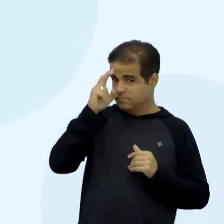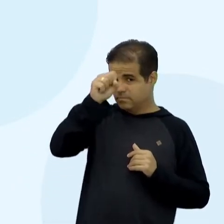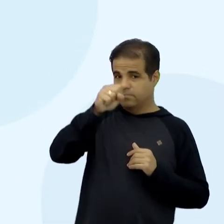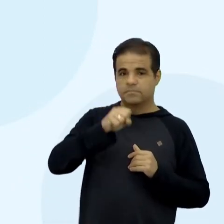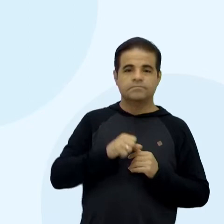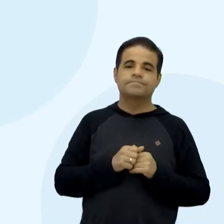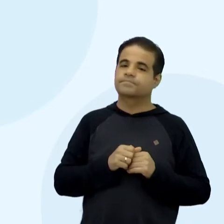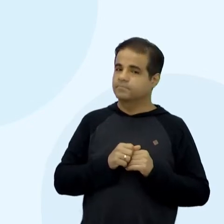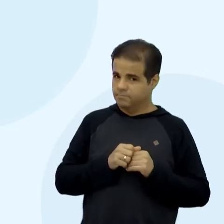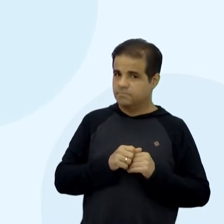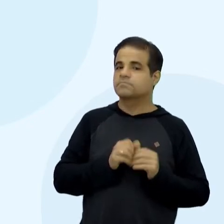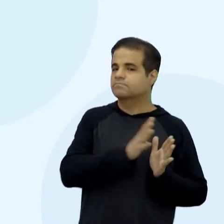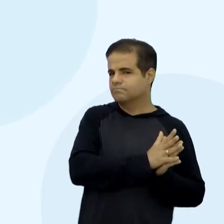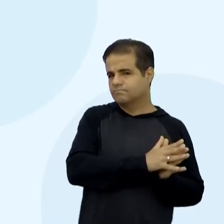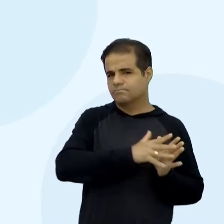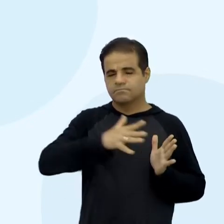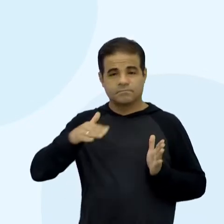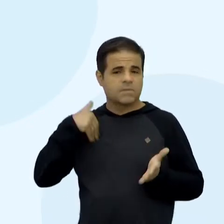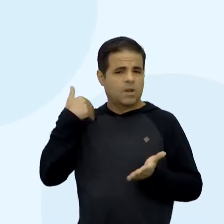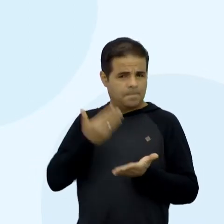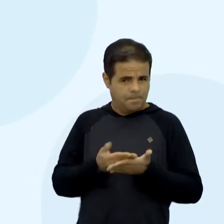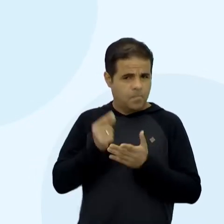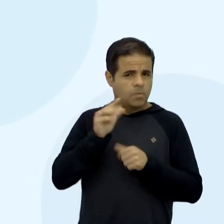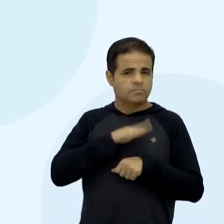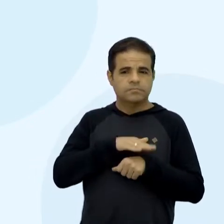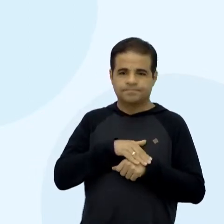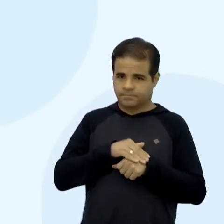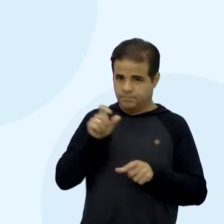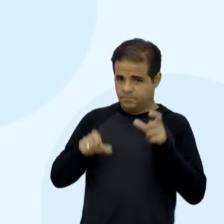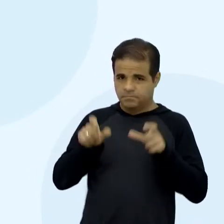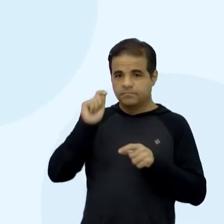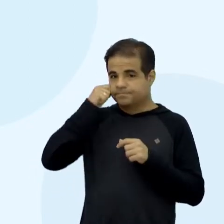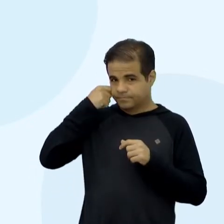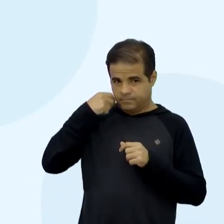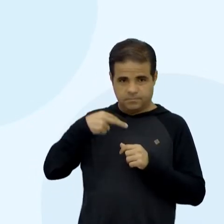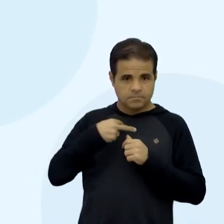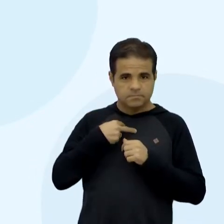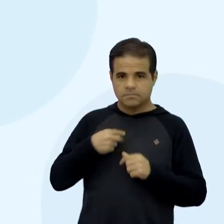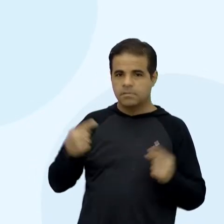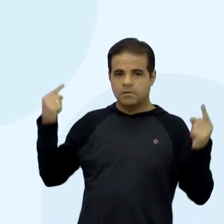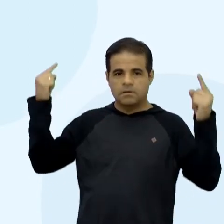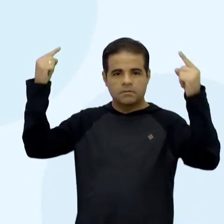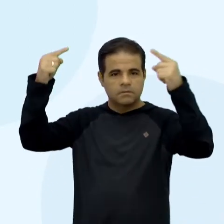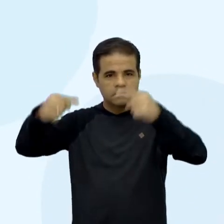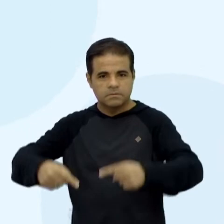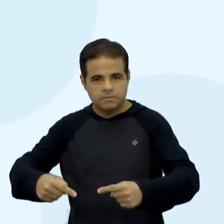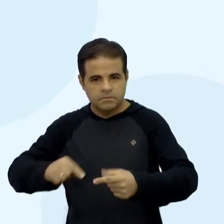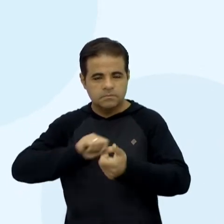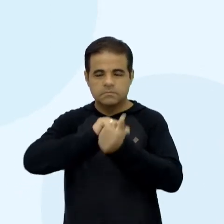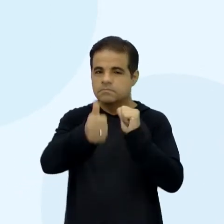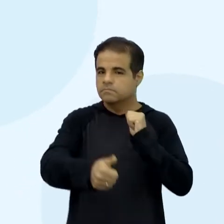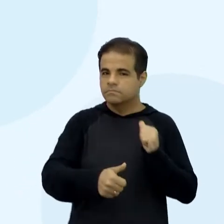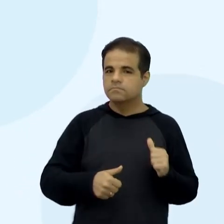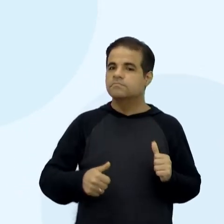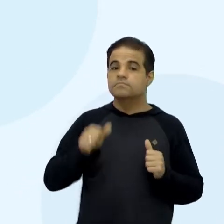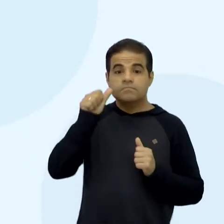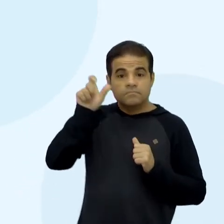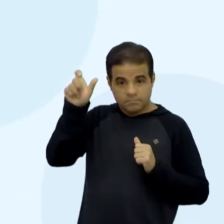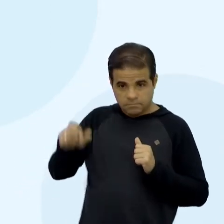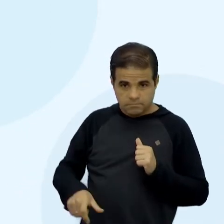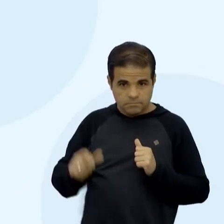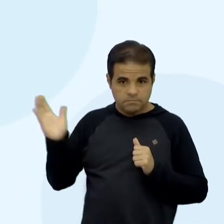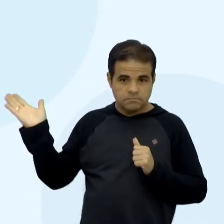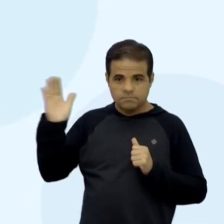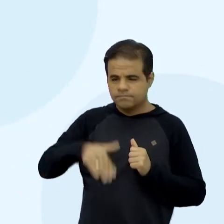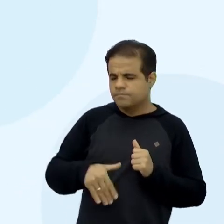destaque da Rebeca. Destaque, isso. Até pouco tempo, os negros não podiam competir em alguns esportes. É uma menina que veio